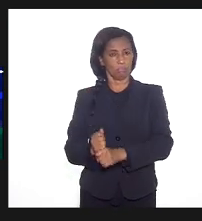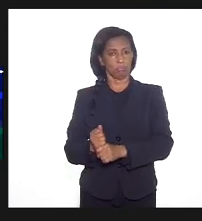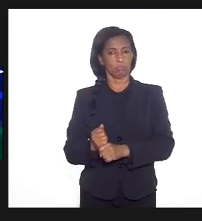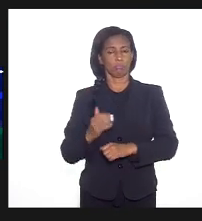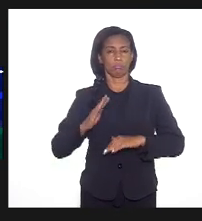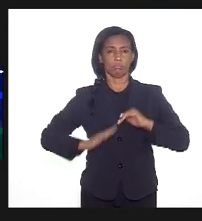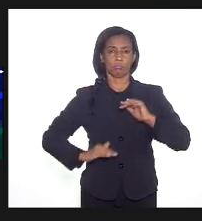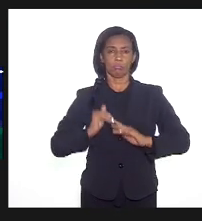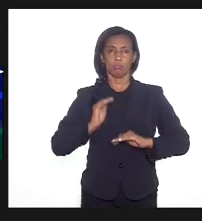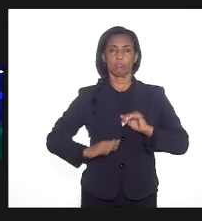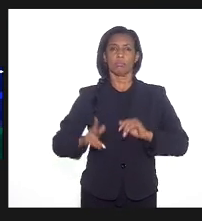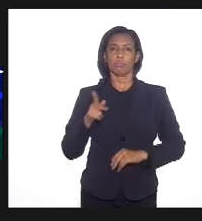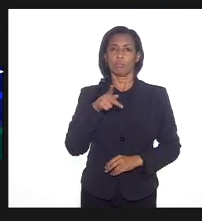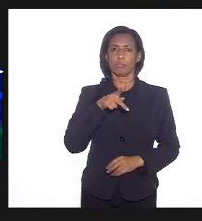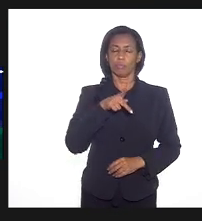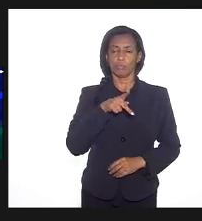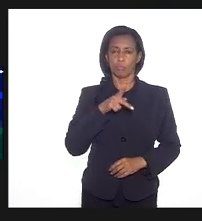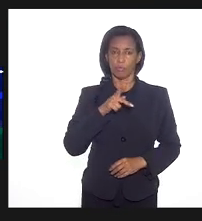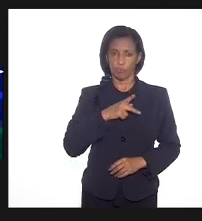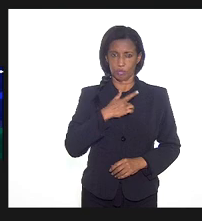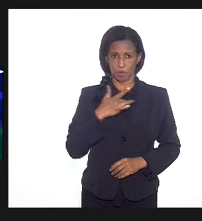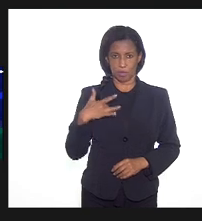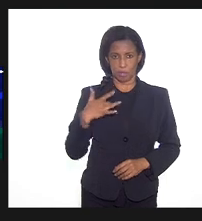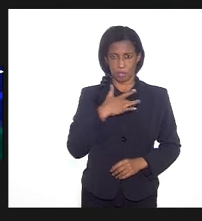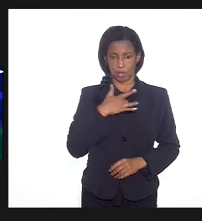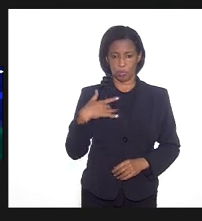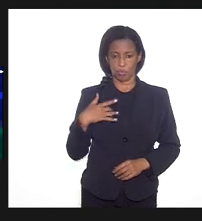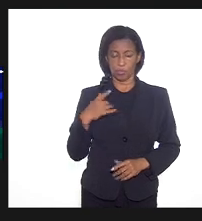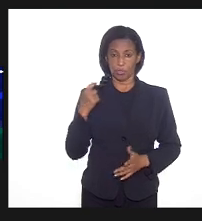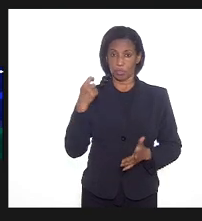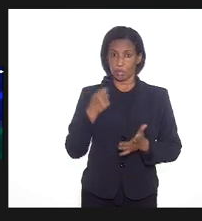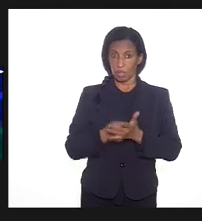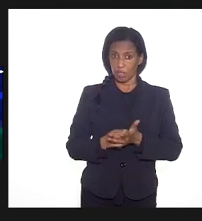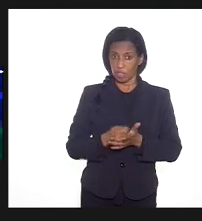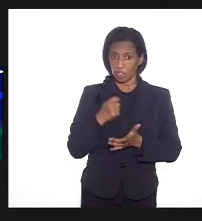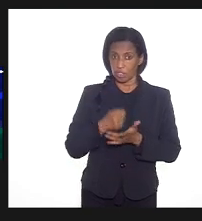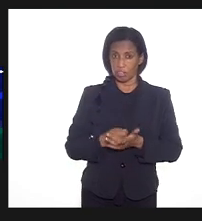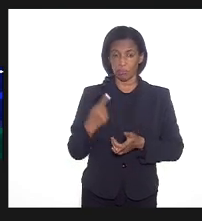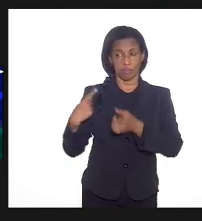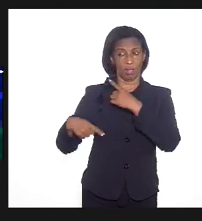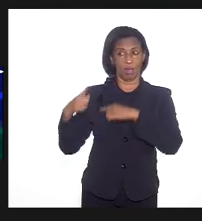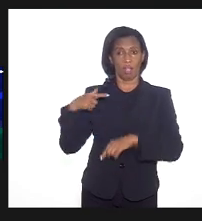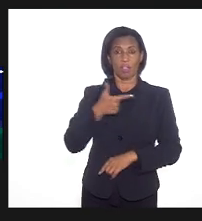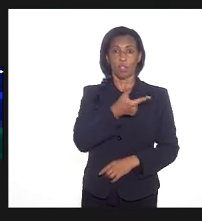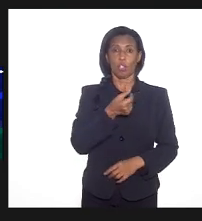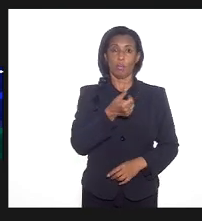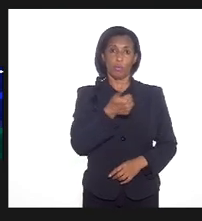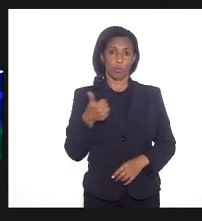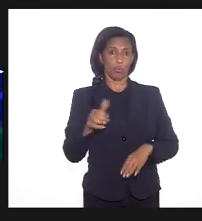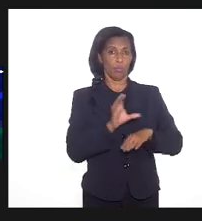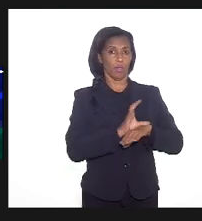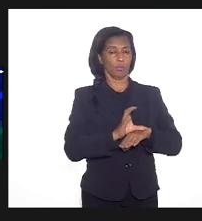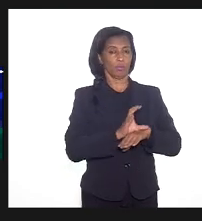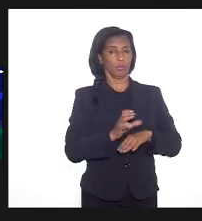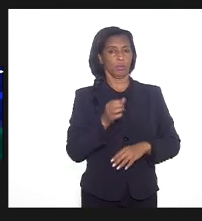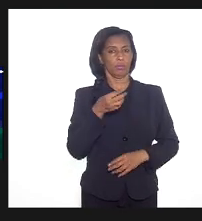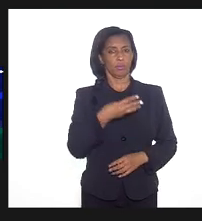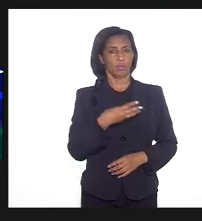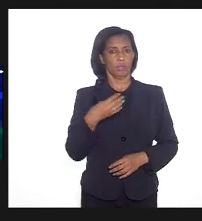para os profissionais de saúde garantido lá em 2001 pela emenda constitucional 34